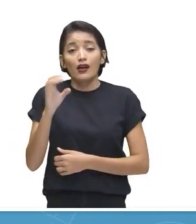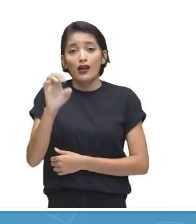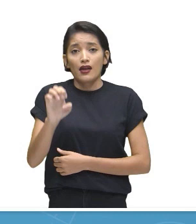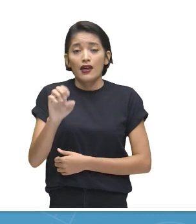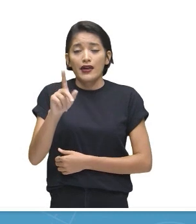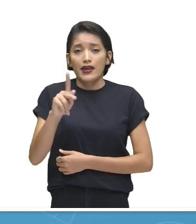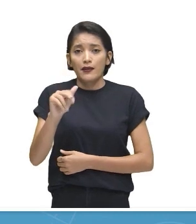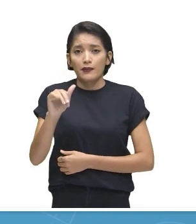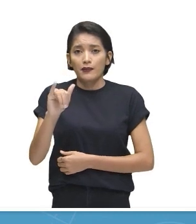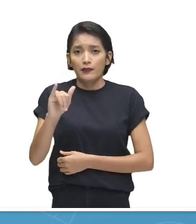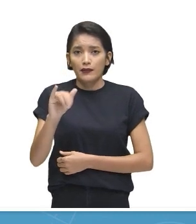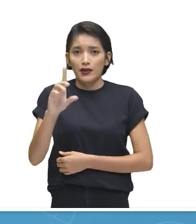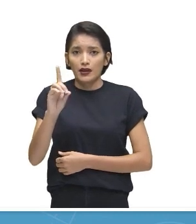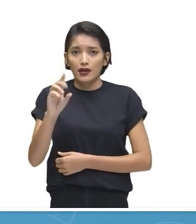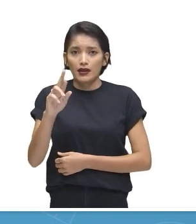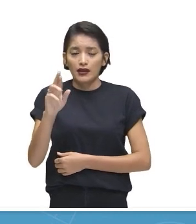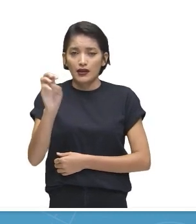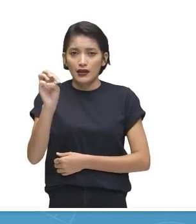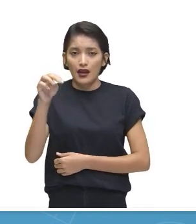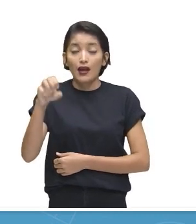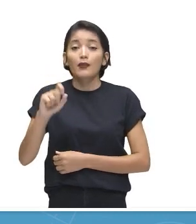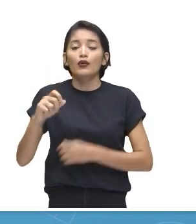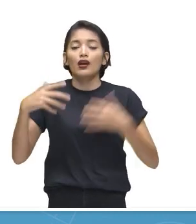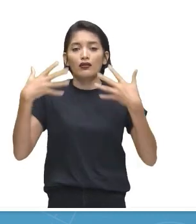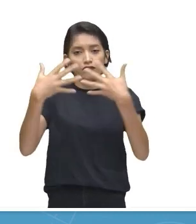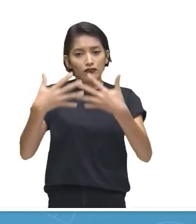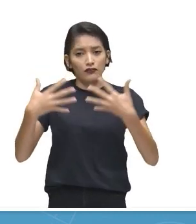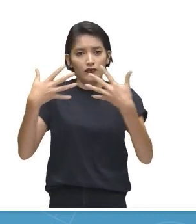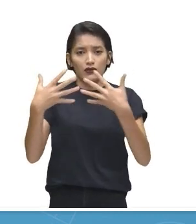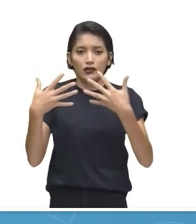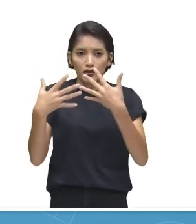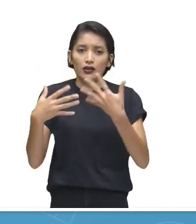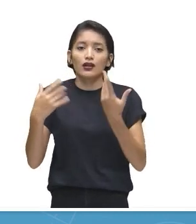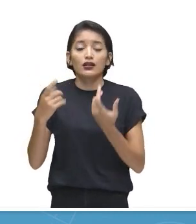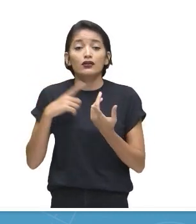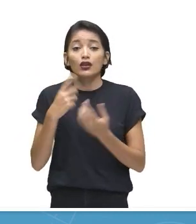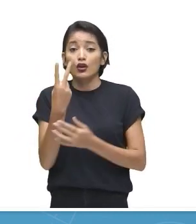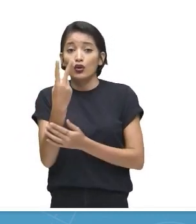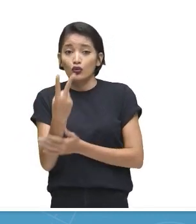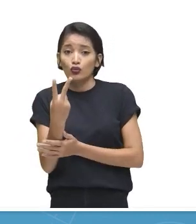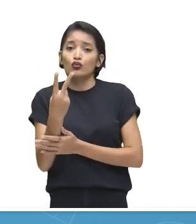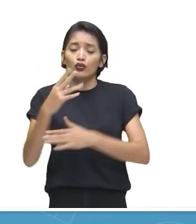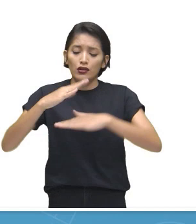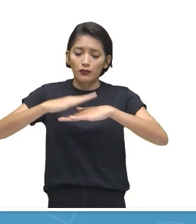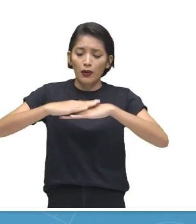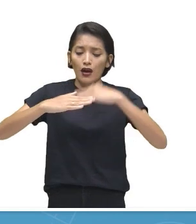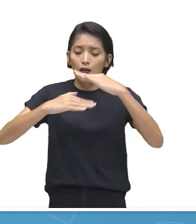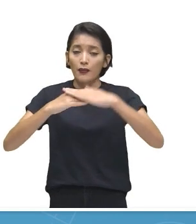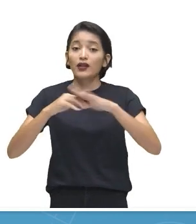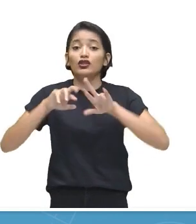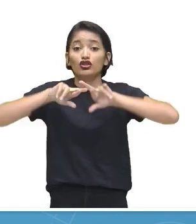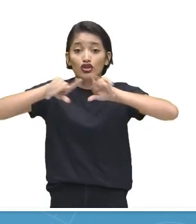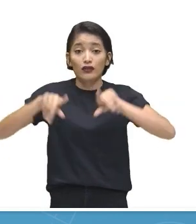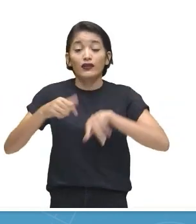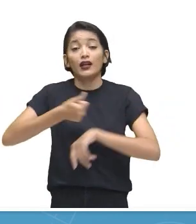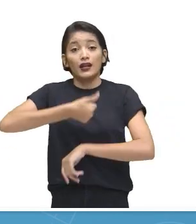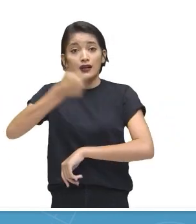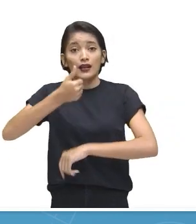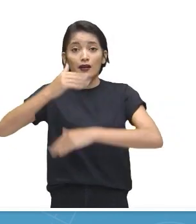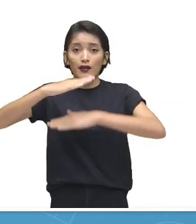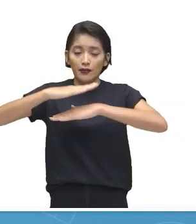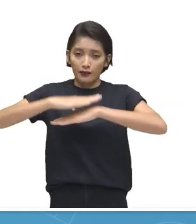ela é constituída por tecido epitelial e possui duas camadas distintas. A primeira é uma camada